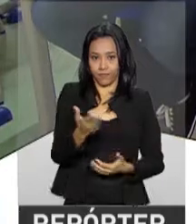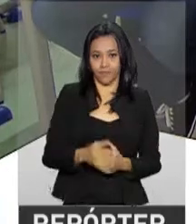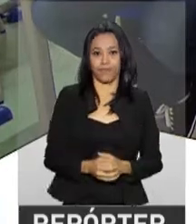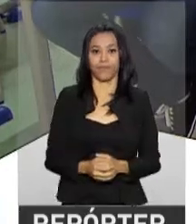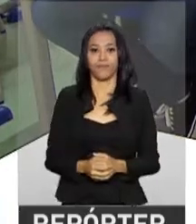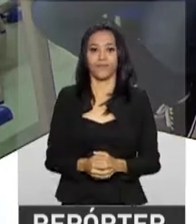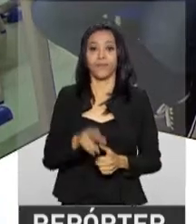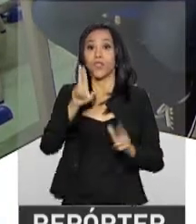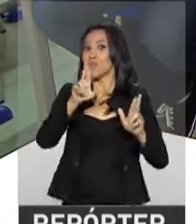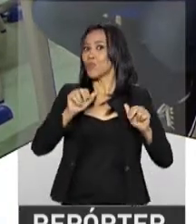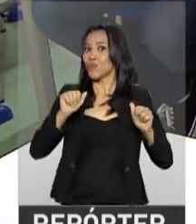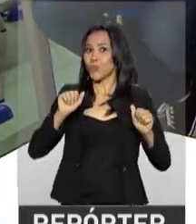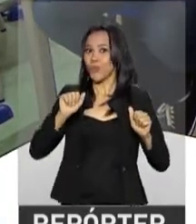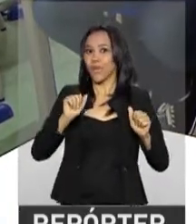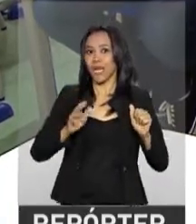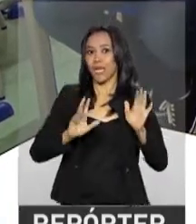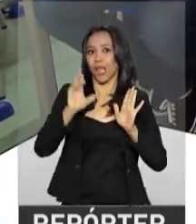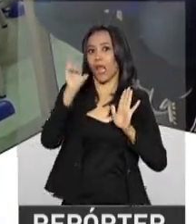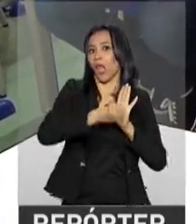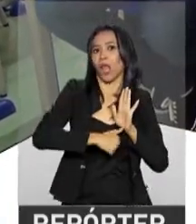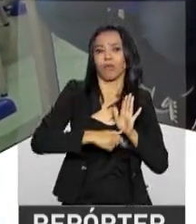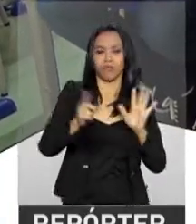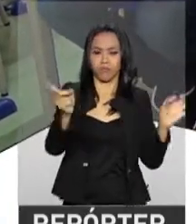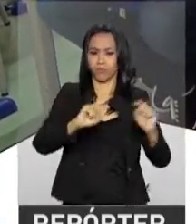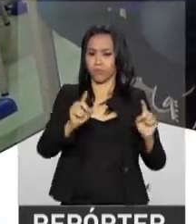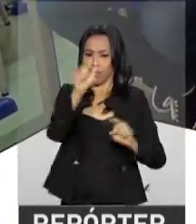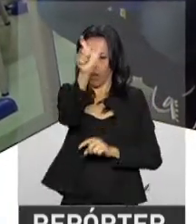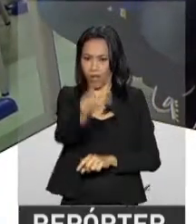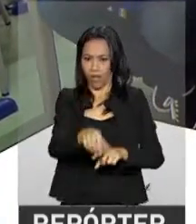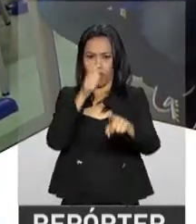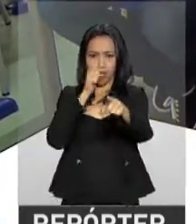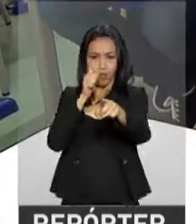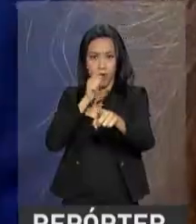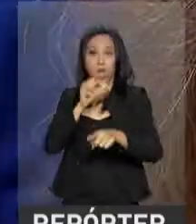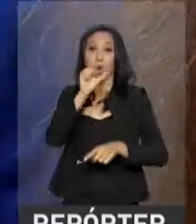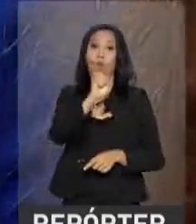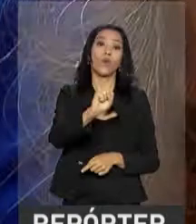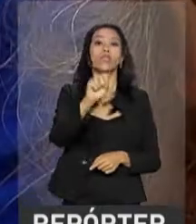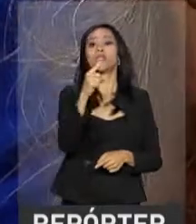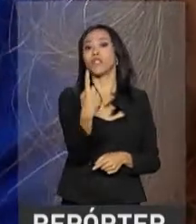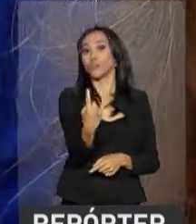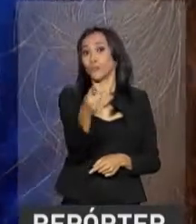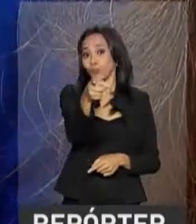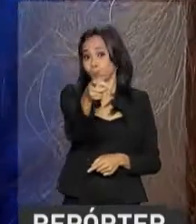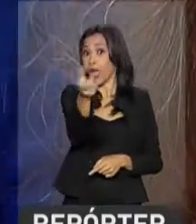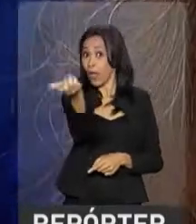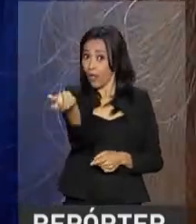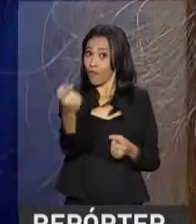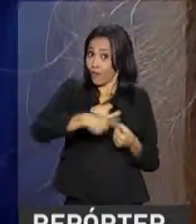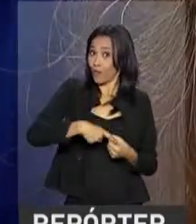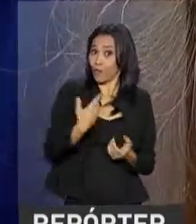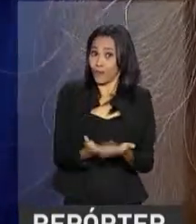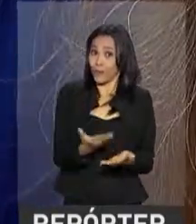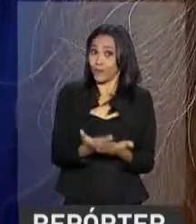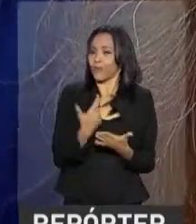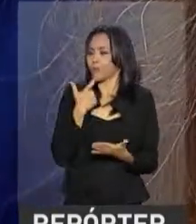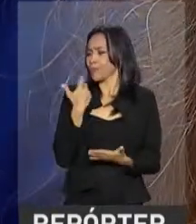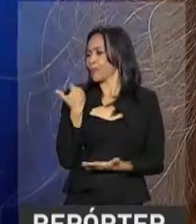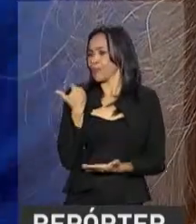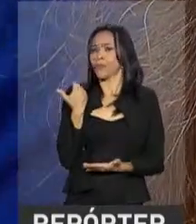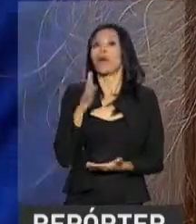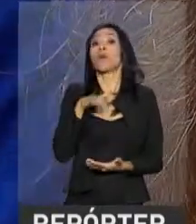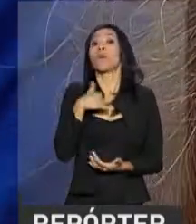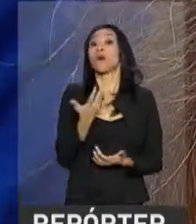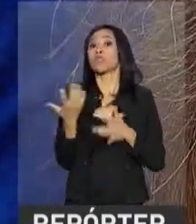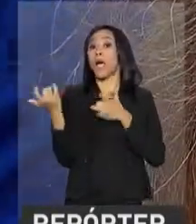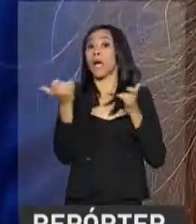nunca é tarde a dona de casa raimunda tem 81 anos e retomou os estudos recentemente depois de deixar a escola